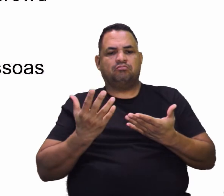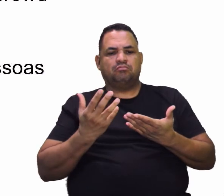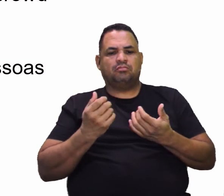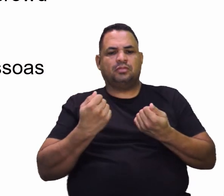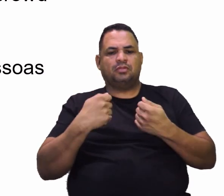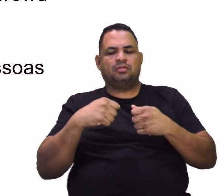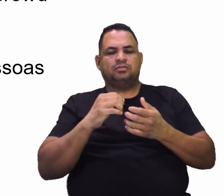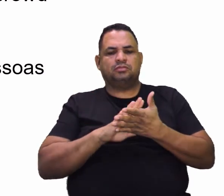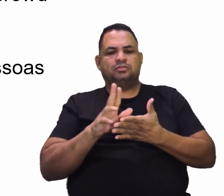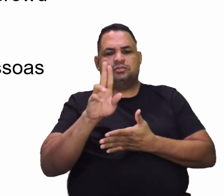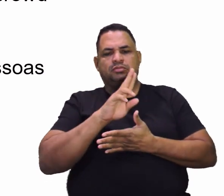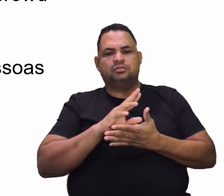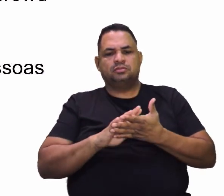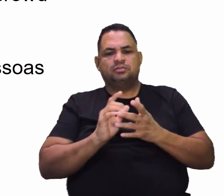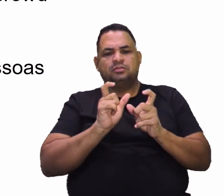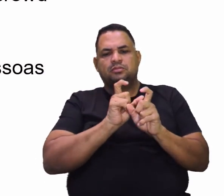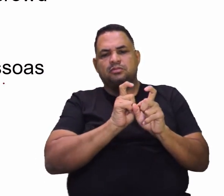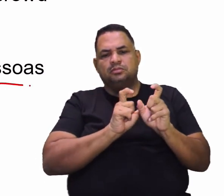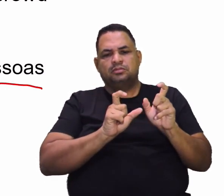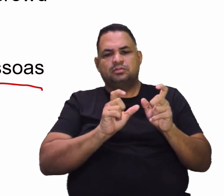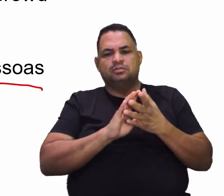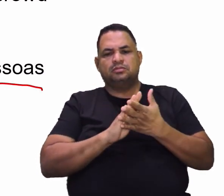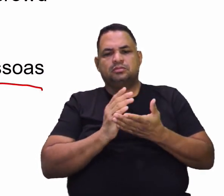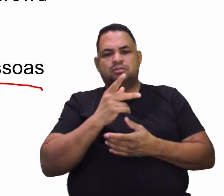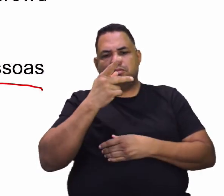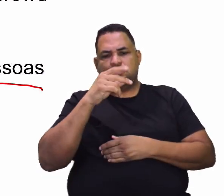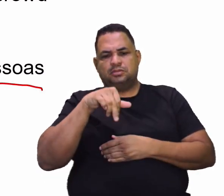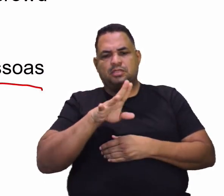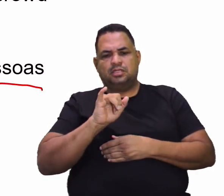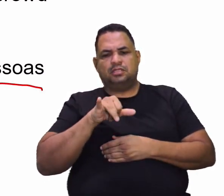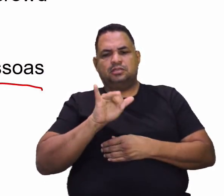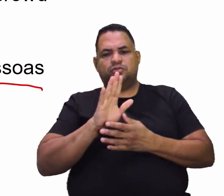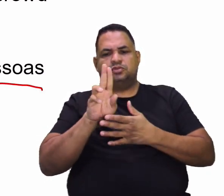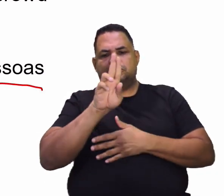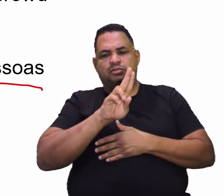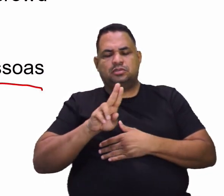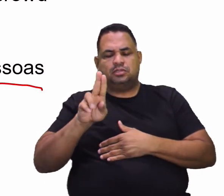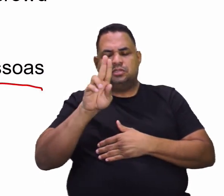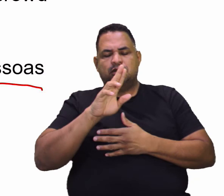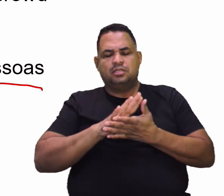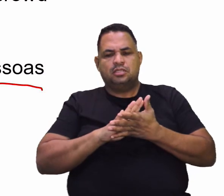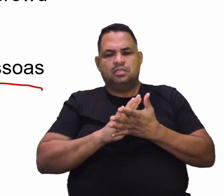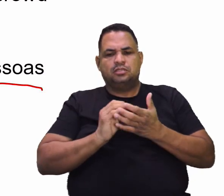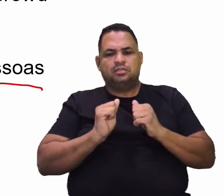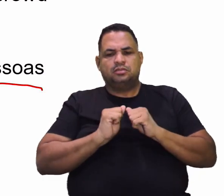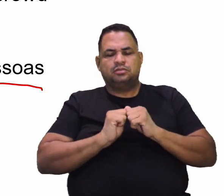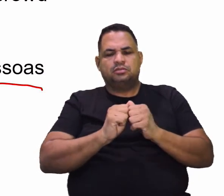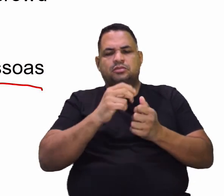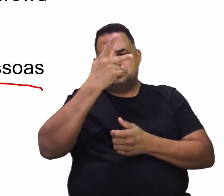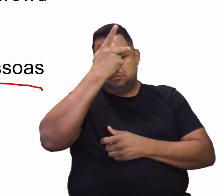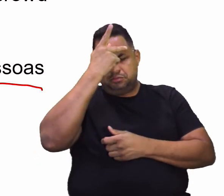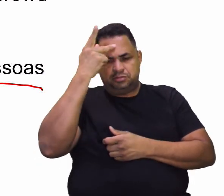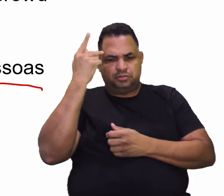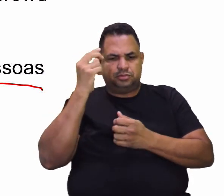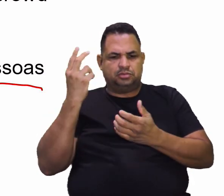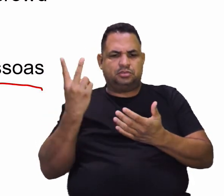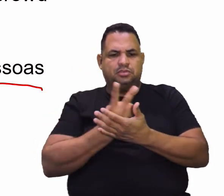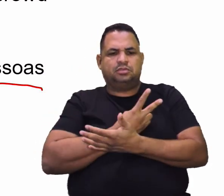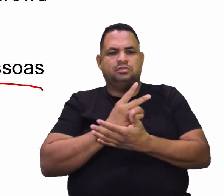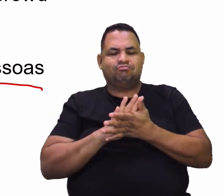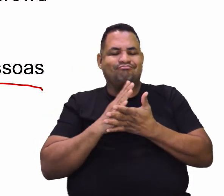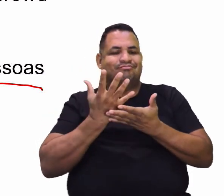usado sinônimos, de o Danny andar com as pessoas erradas foi não ser aceito na faculdade.